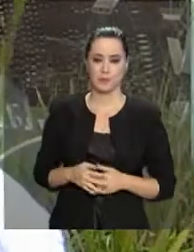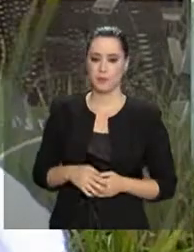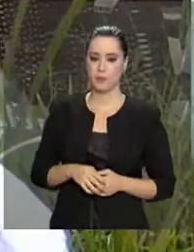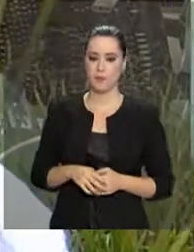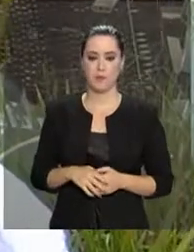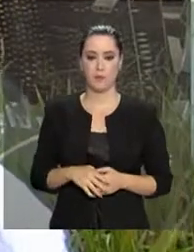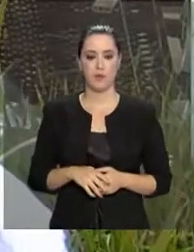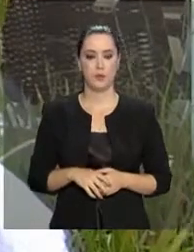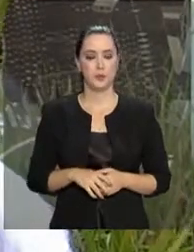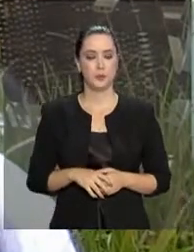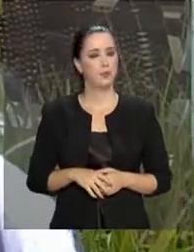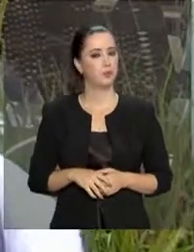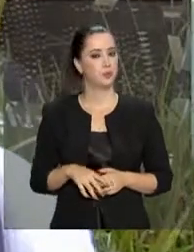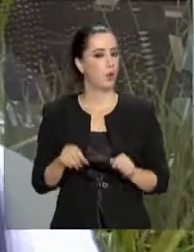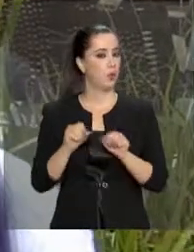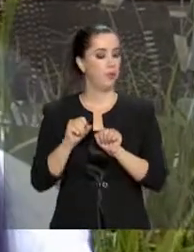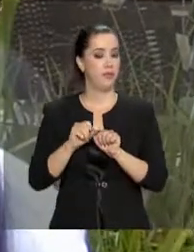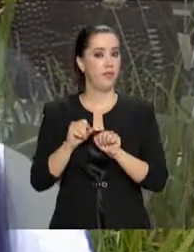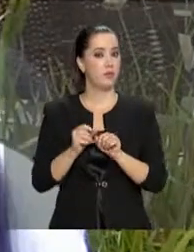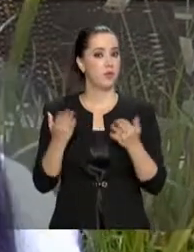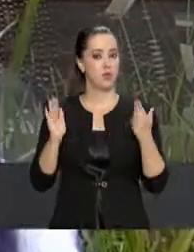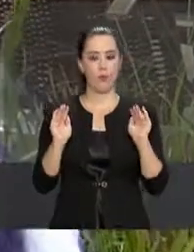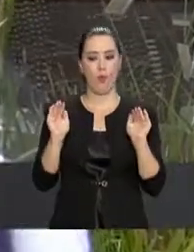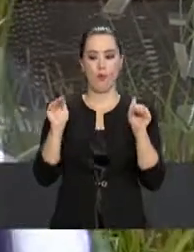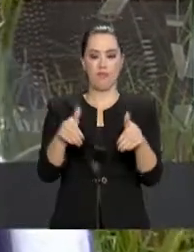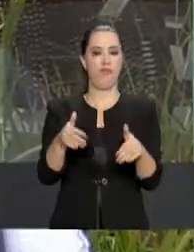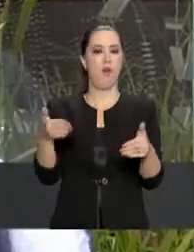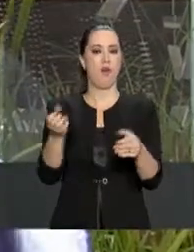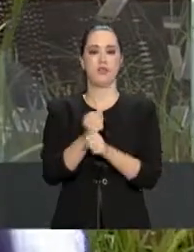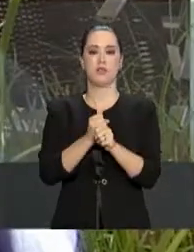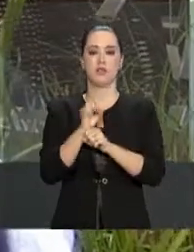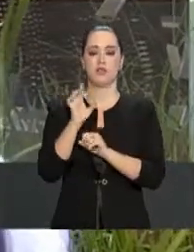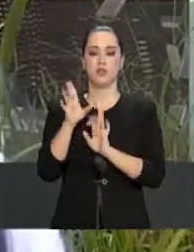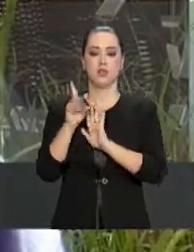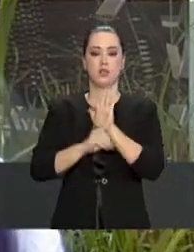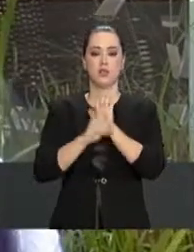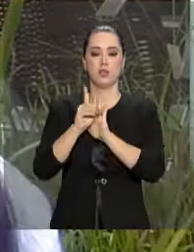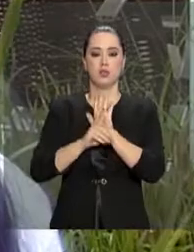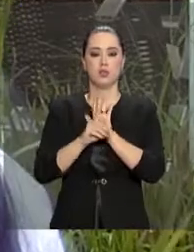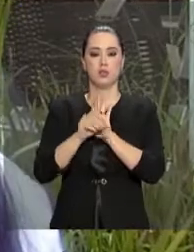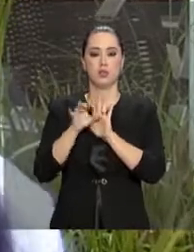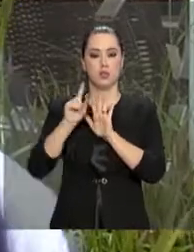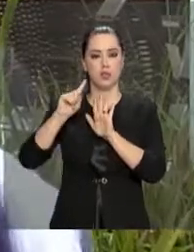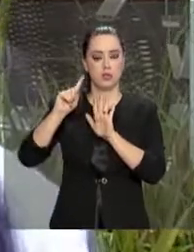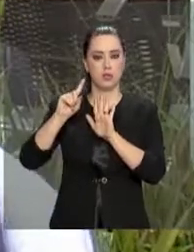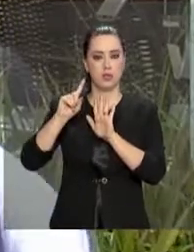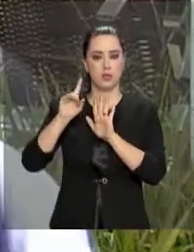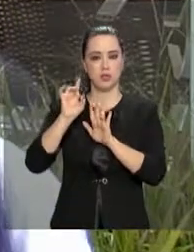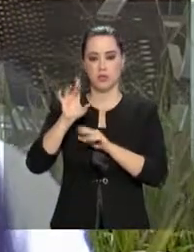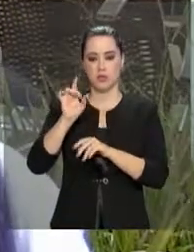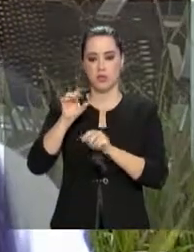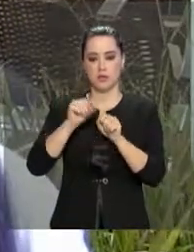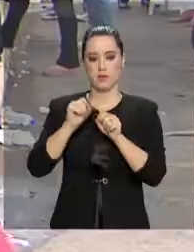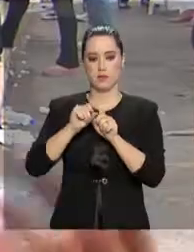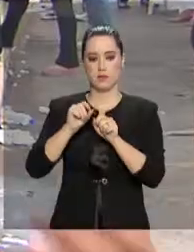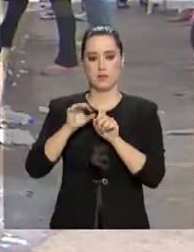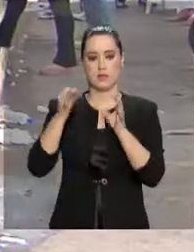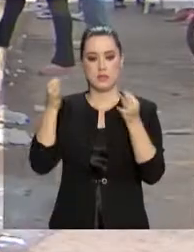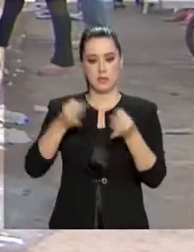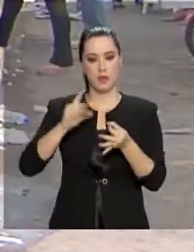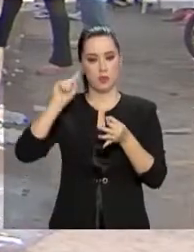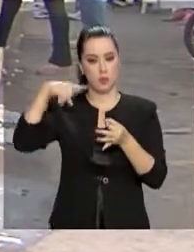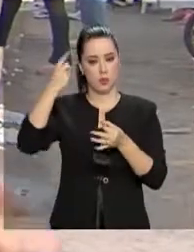fiz focada esse ano, porque eu só vou fazer direito ano que vem. Se eu não estava treinando, para ano que vem eu fazer direito. E